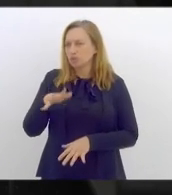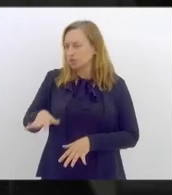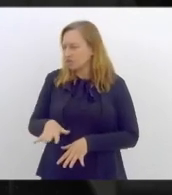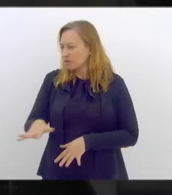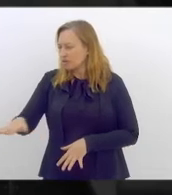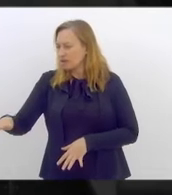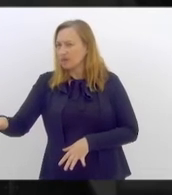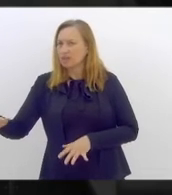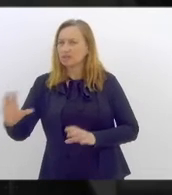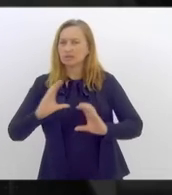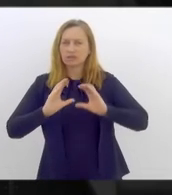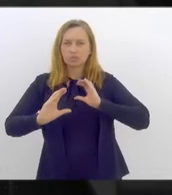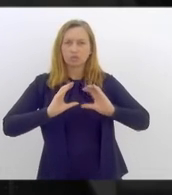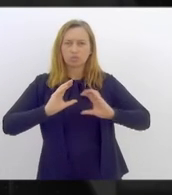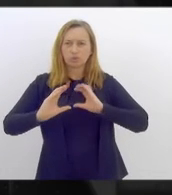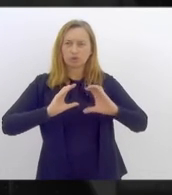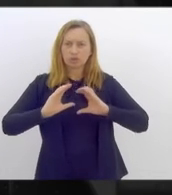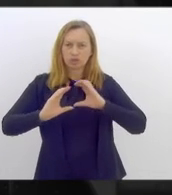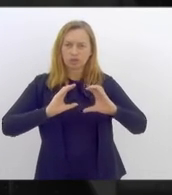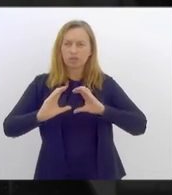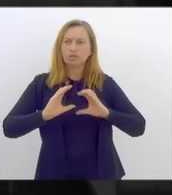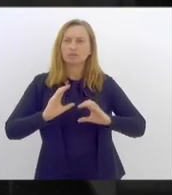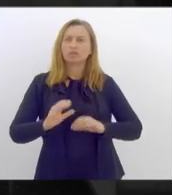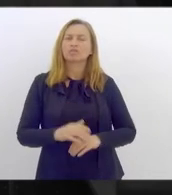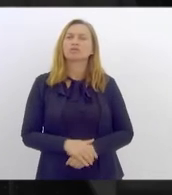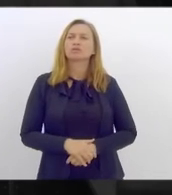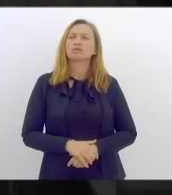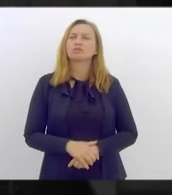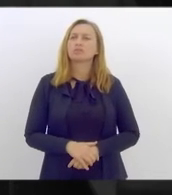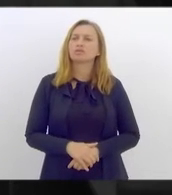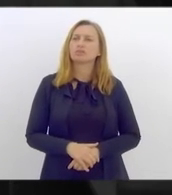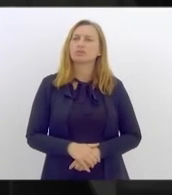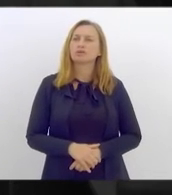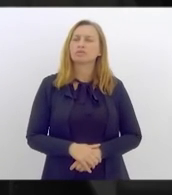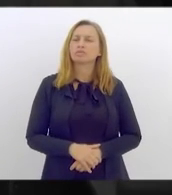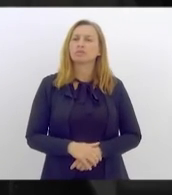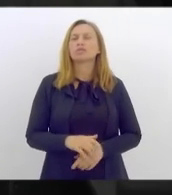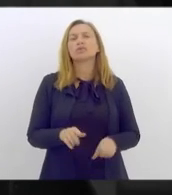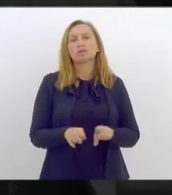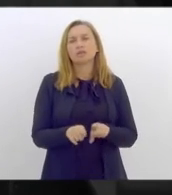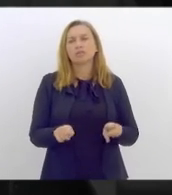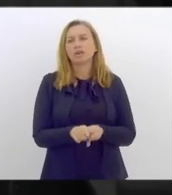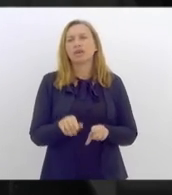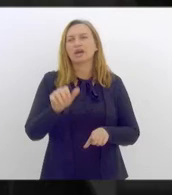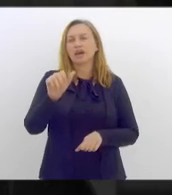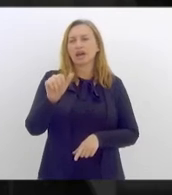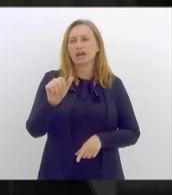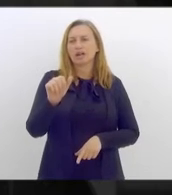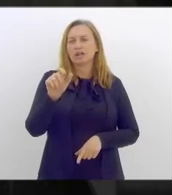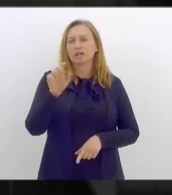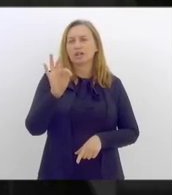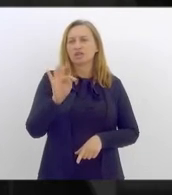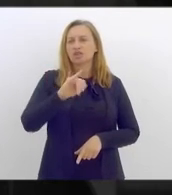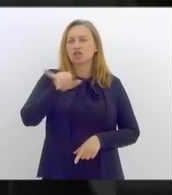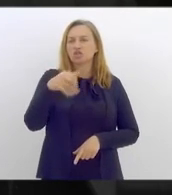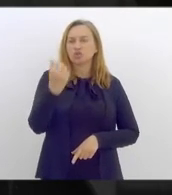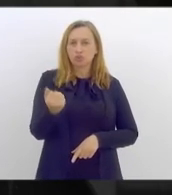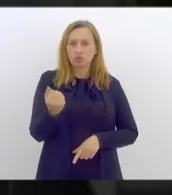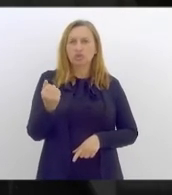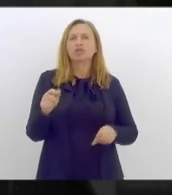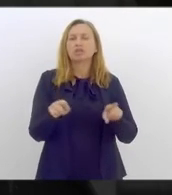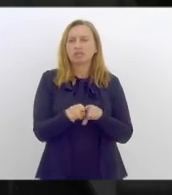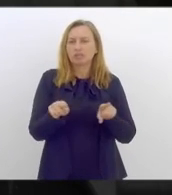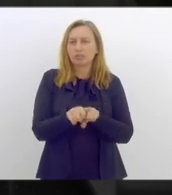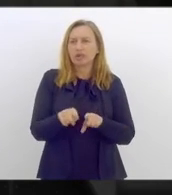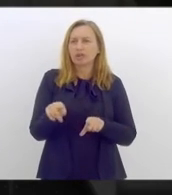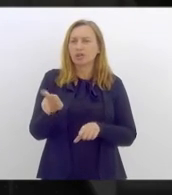comunica com remotamente com a Tijuca e com a Rocinha tem caminhos florestas